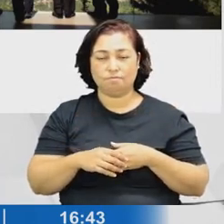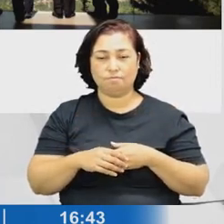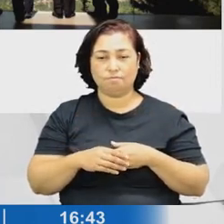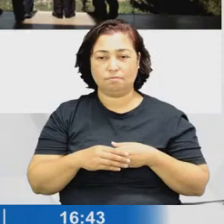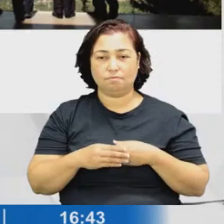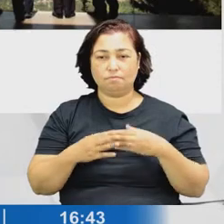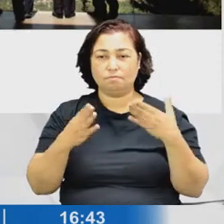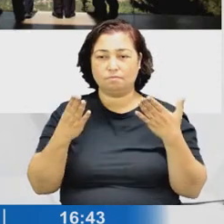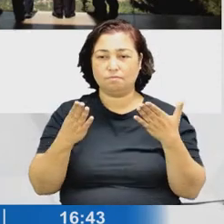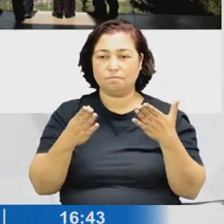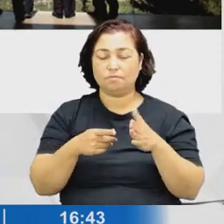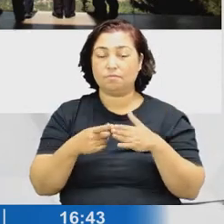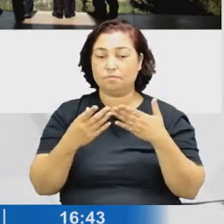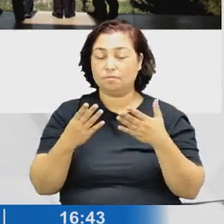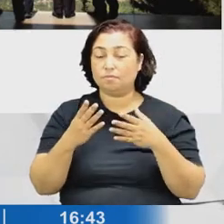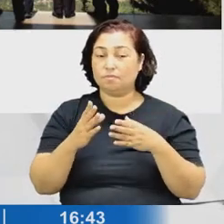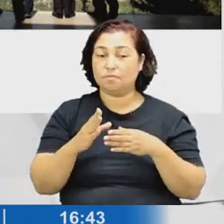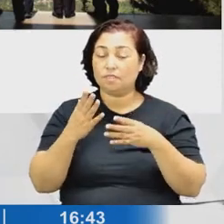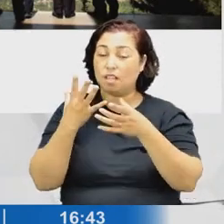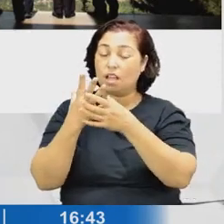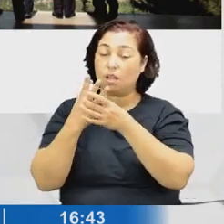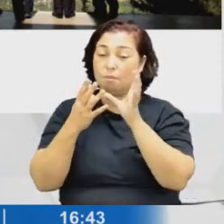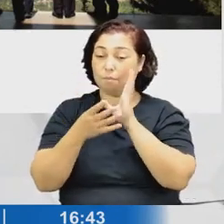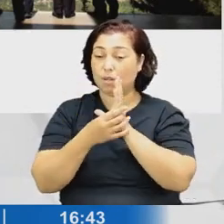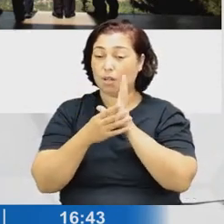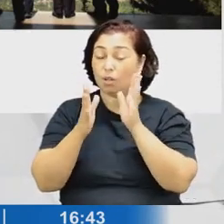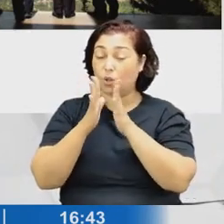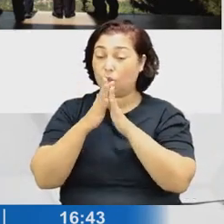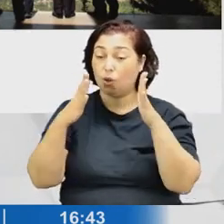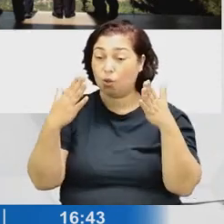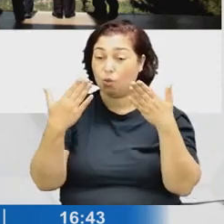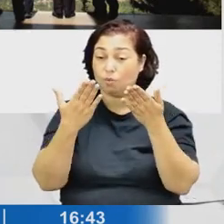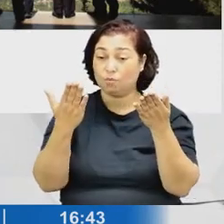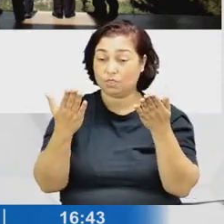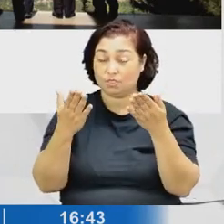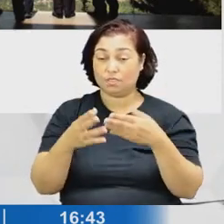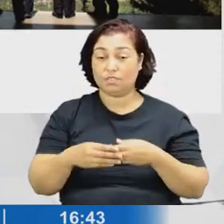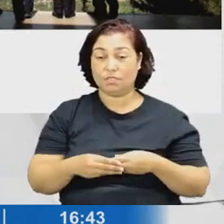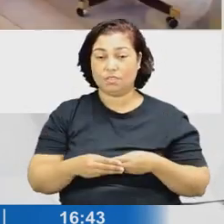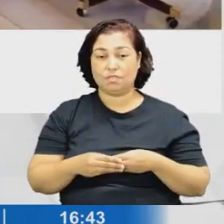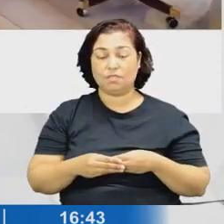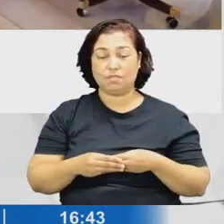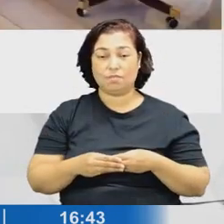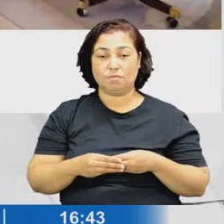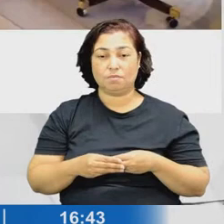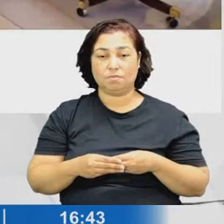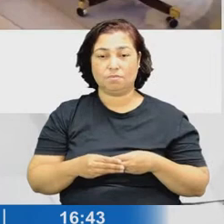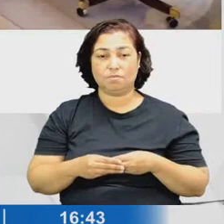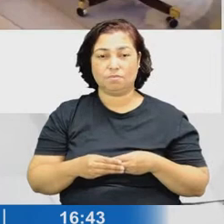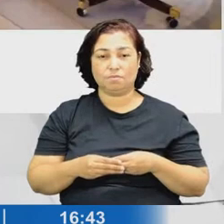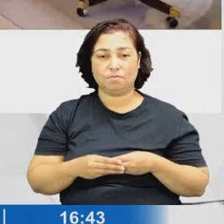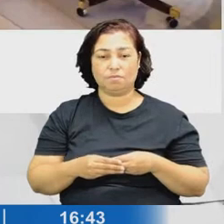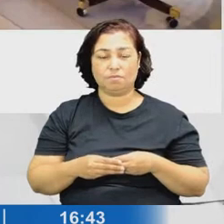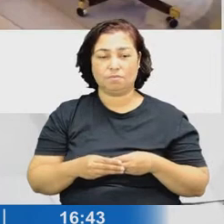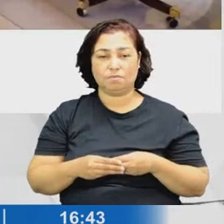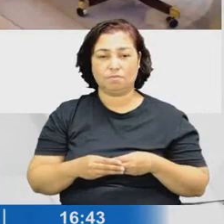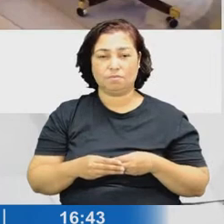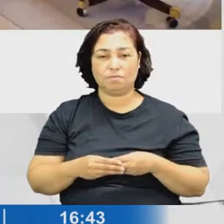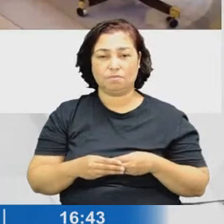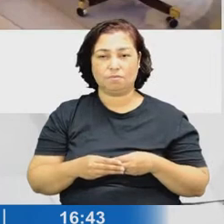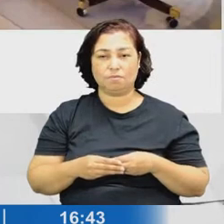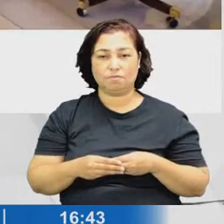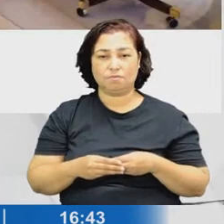na luz pegou a mão iluminada eles fotógrafo custa alguns milhões né mas não é isso a ideia ó